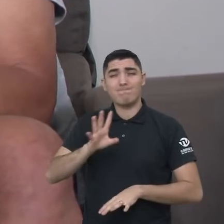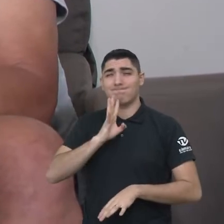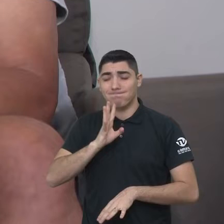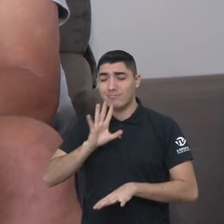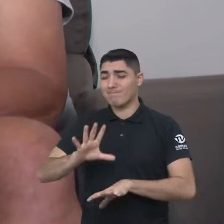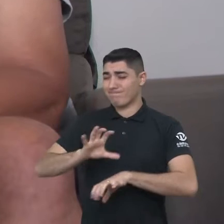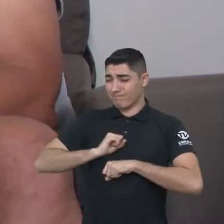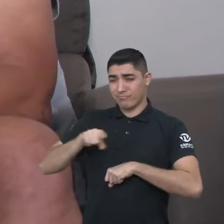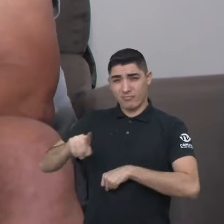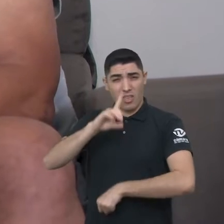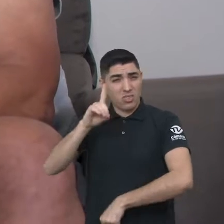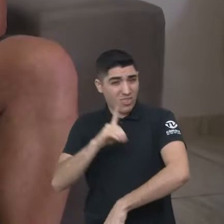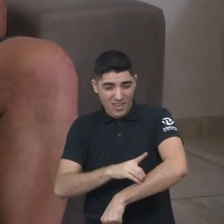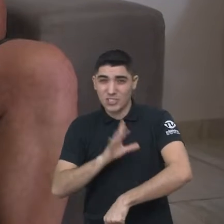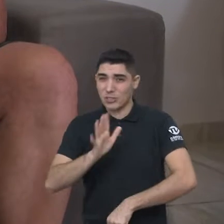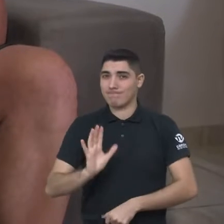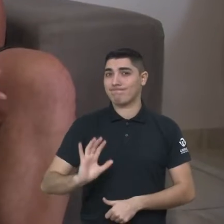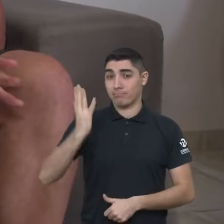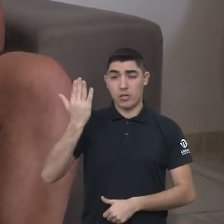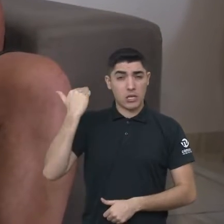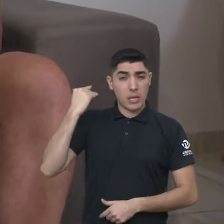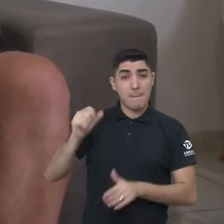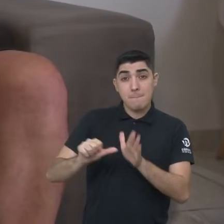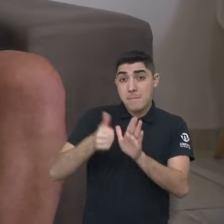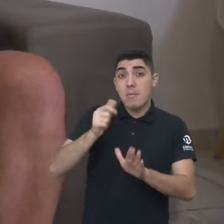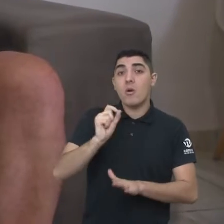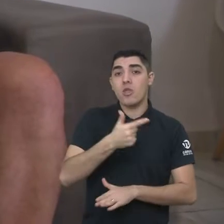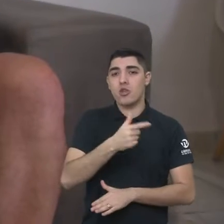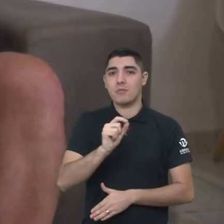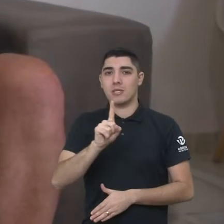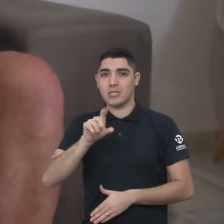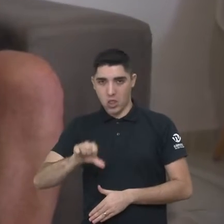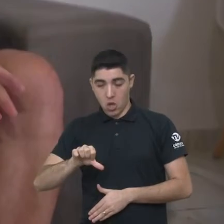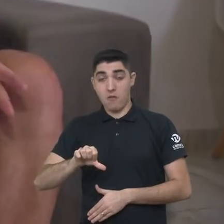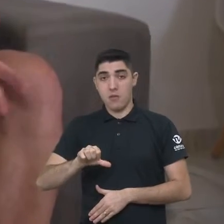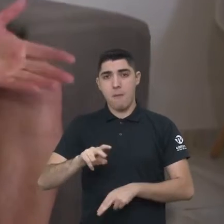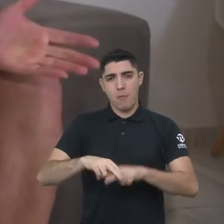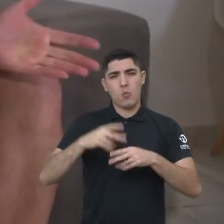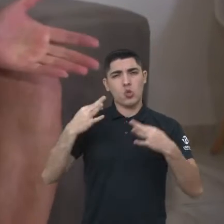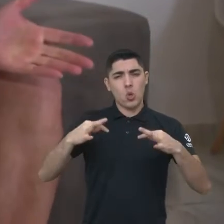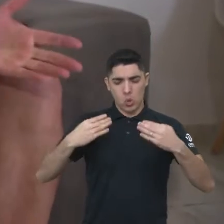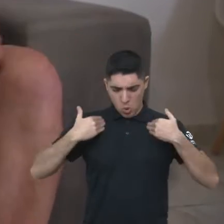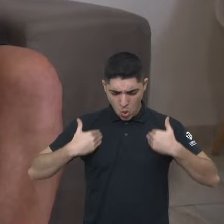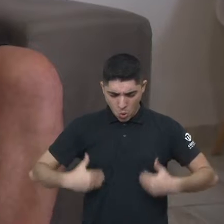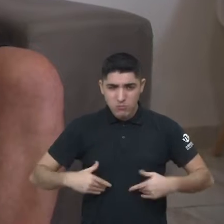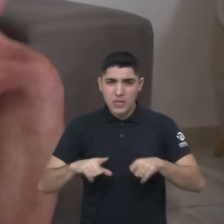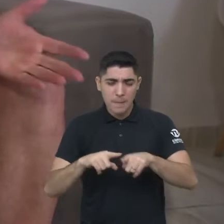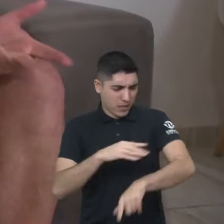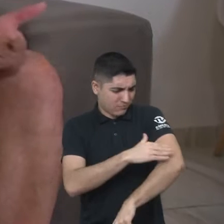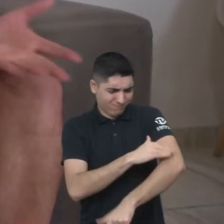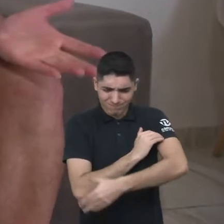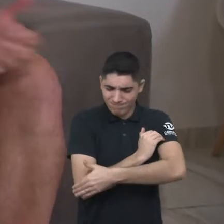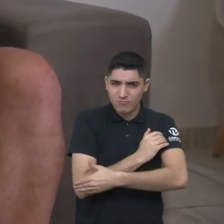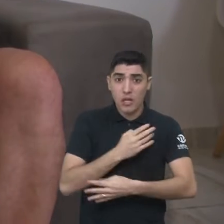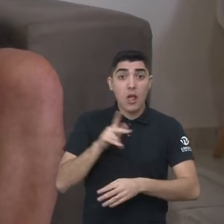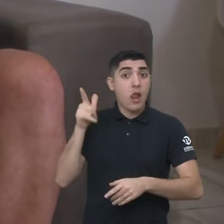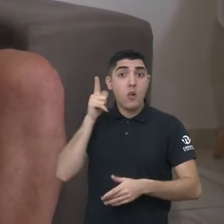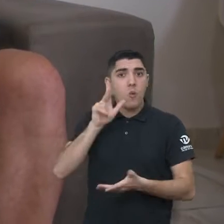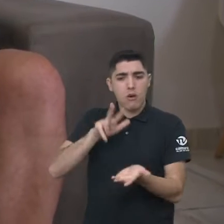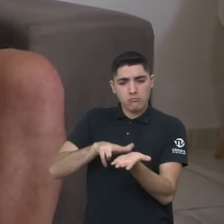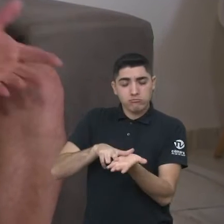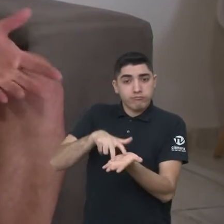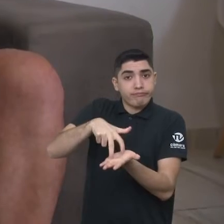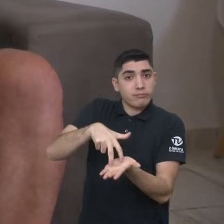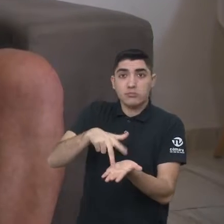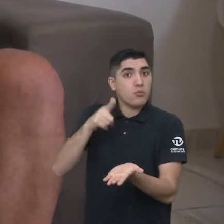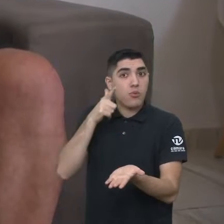pele os sintomas da dengue. Na primeira vez, em 2019, as dores no corpo e nas juntas foram tão fortes que ele